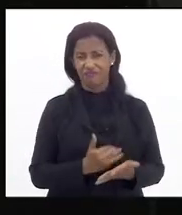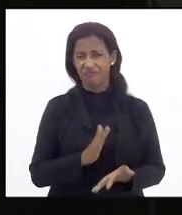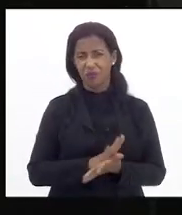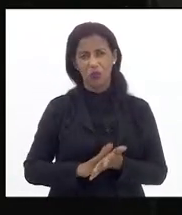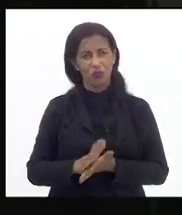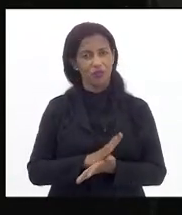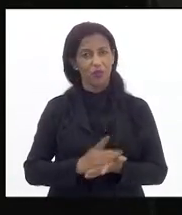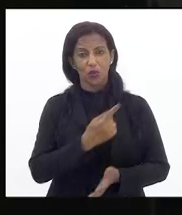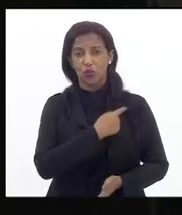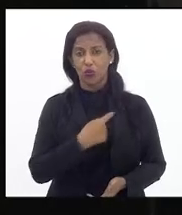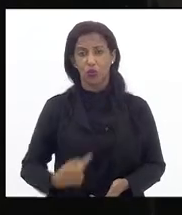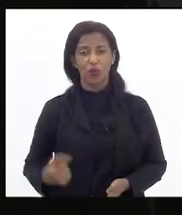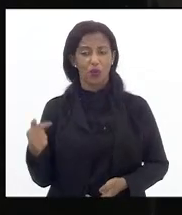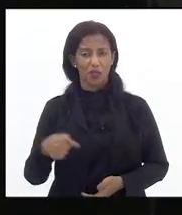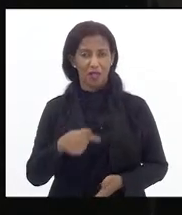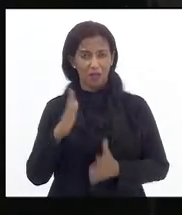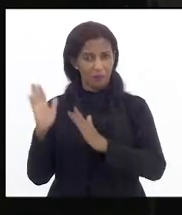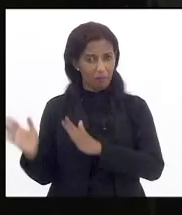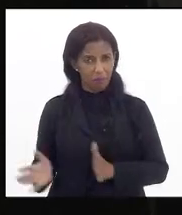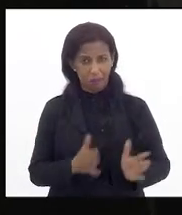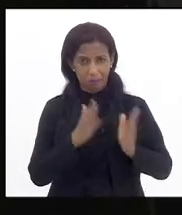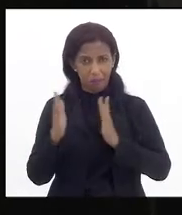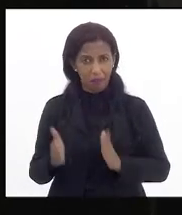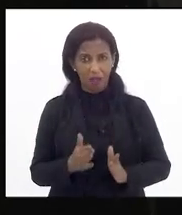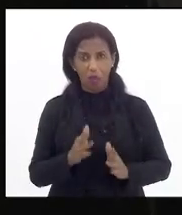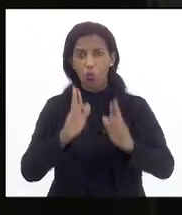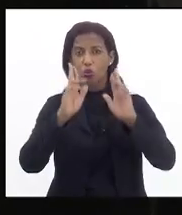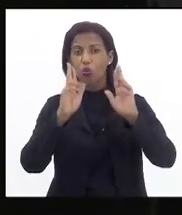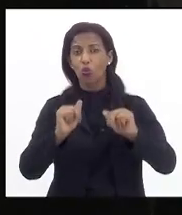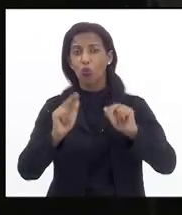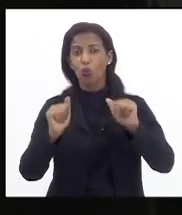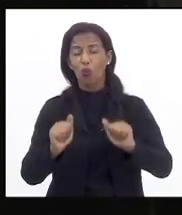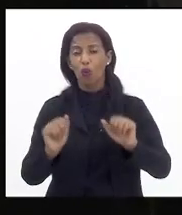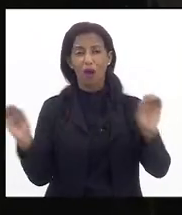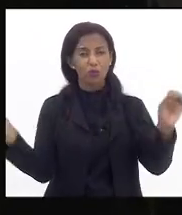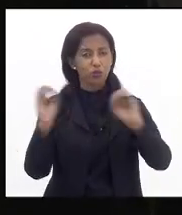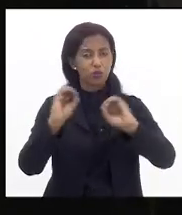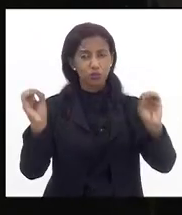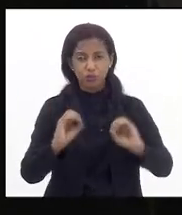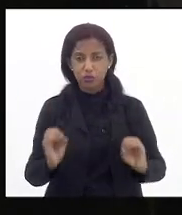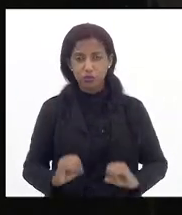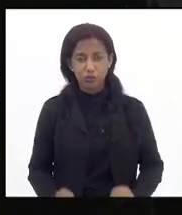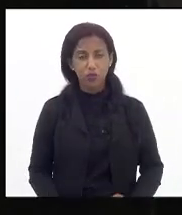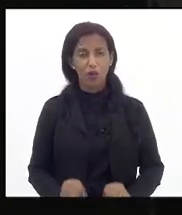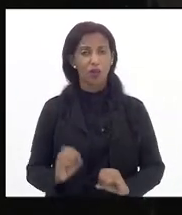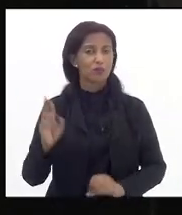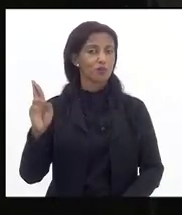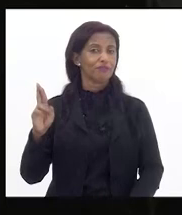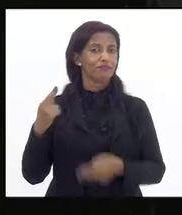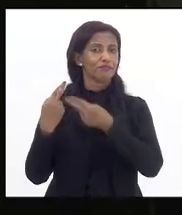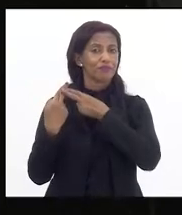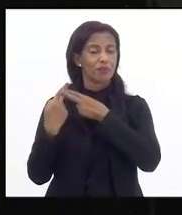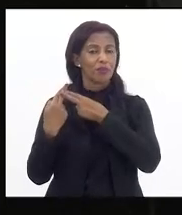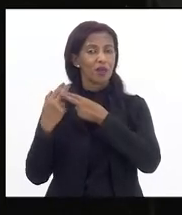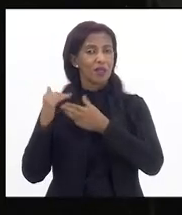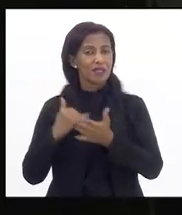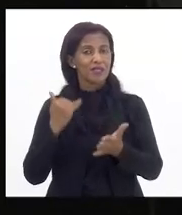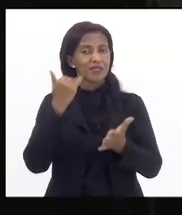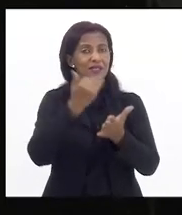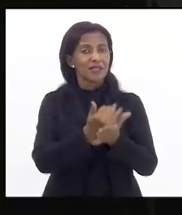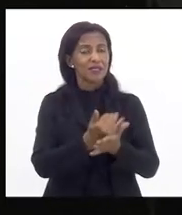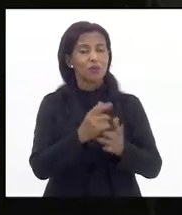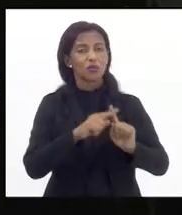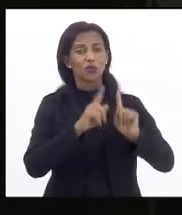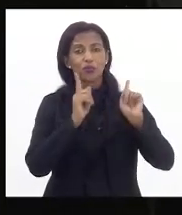os governos que aqui passaram nunca cumpriram com a sua responsabilidade em